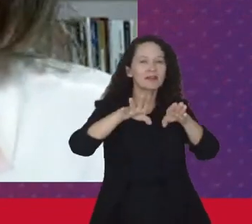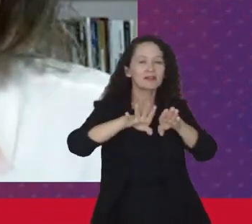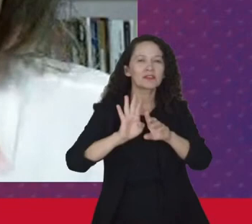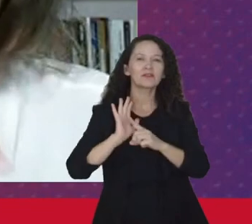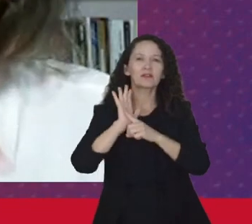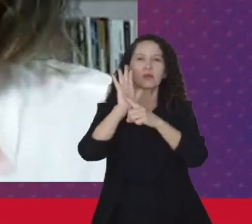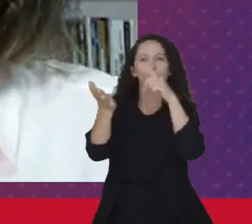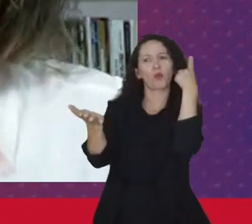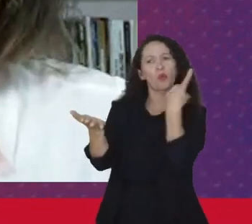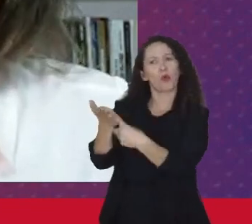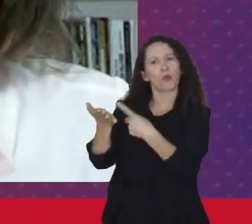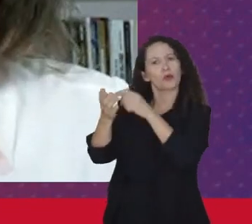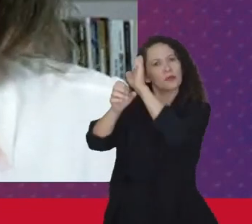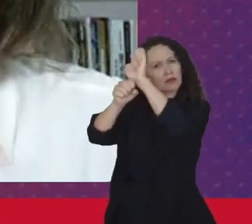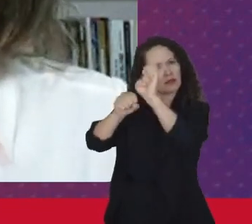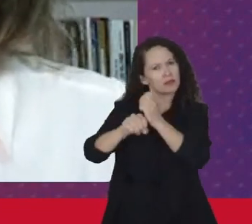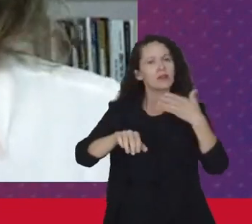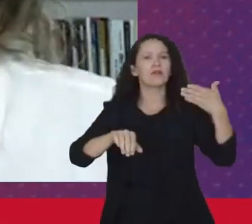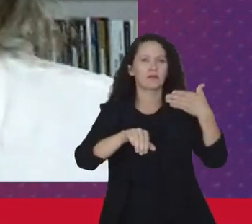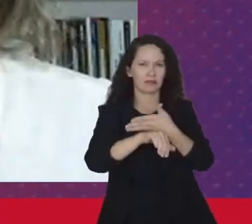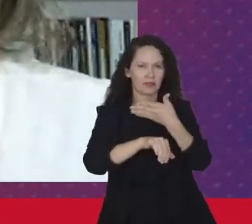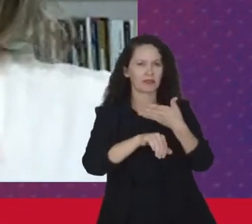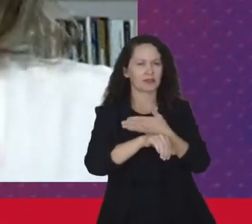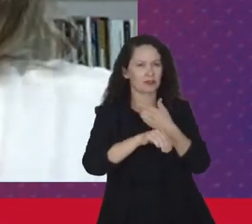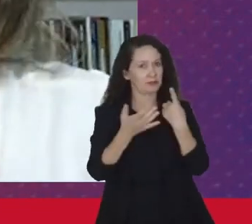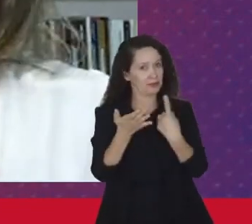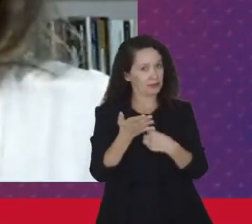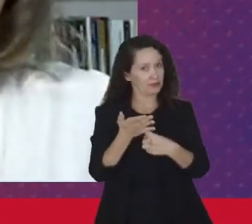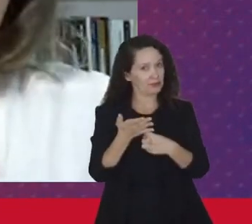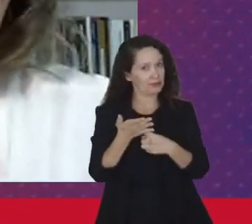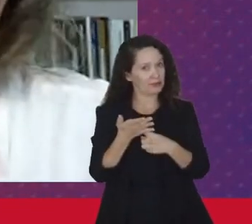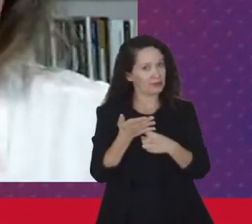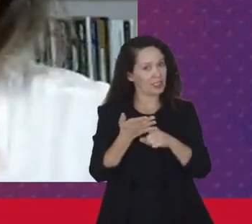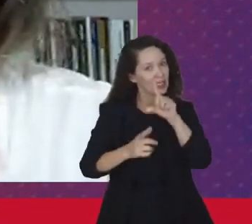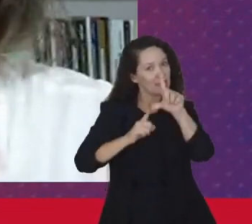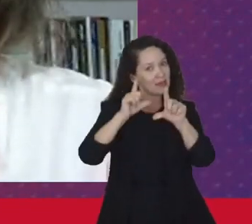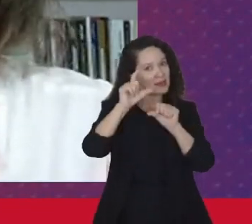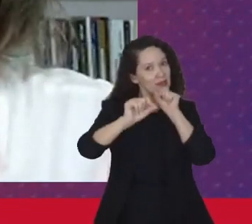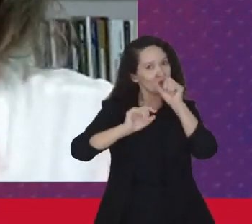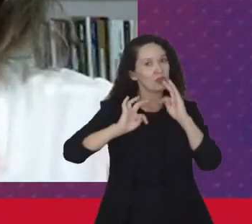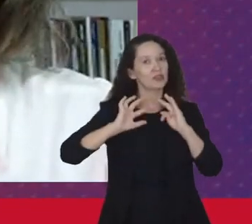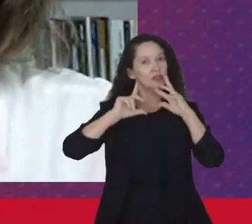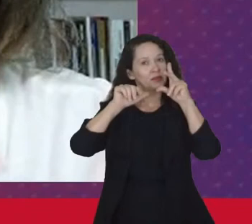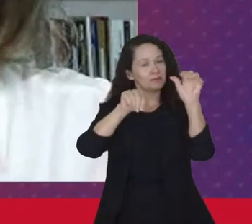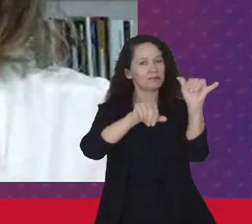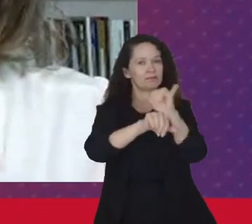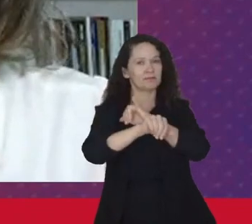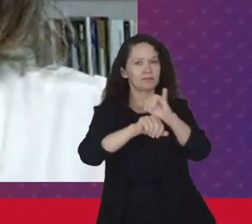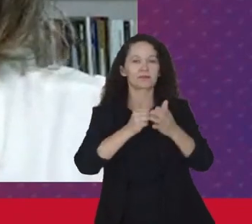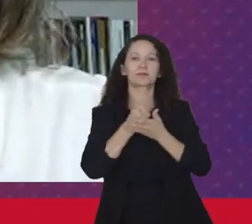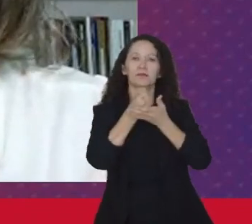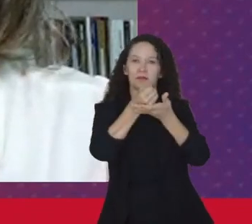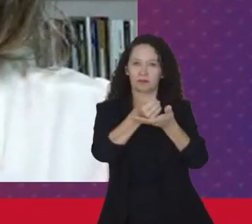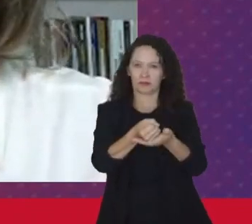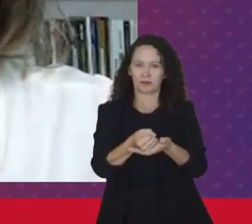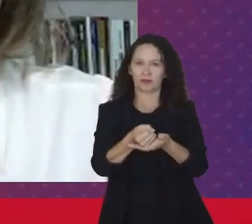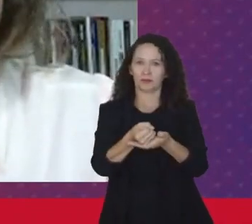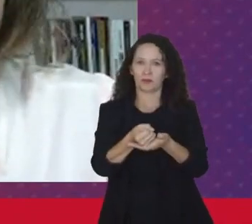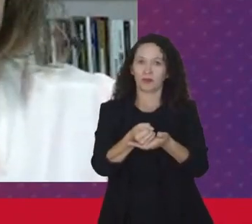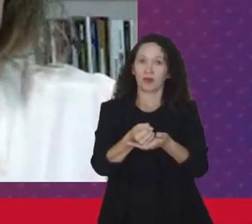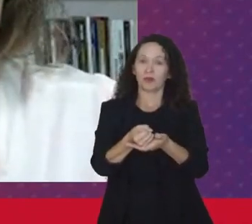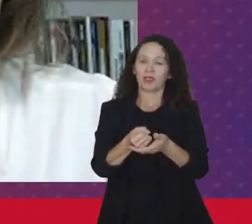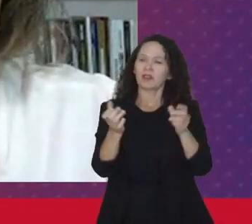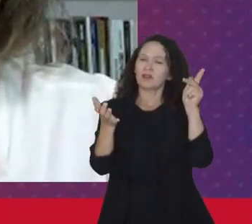o compromisso dos Estados-partes em adotar todas as medidas de apoio para